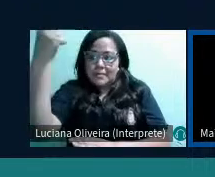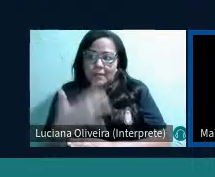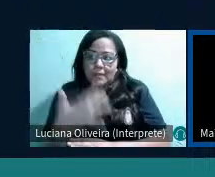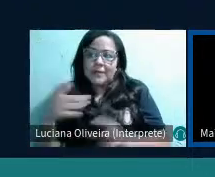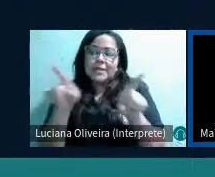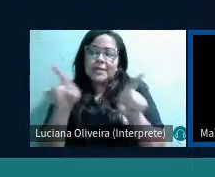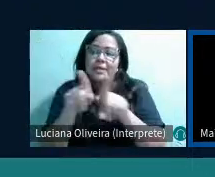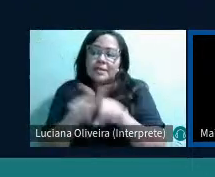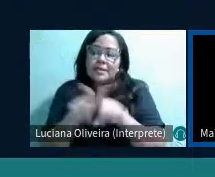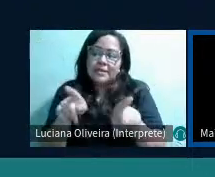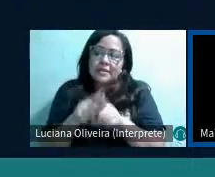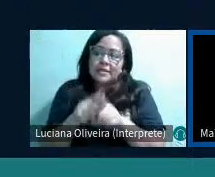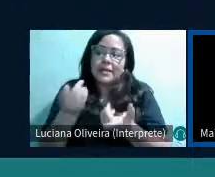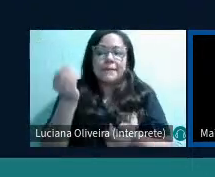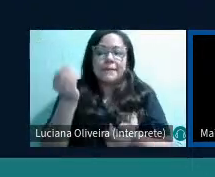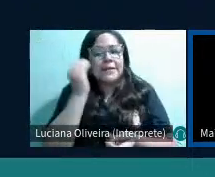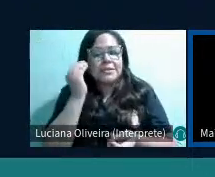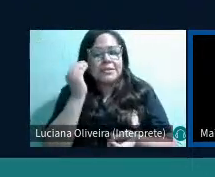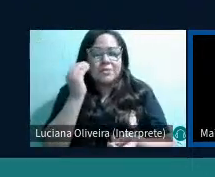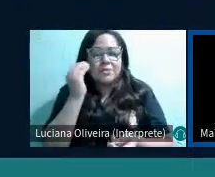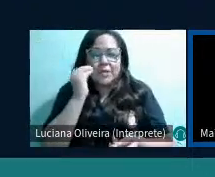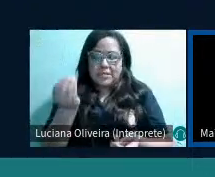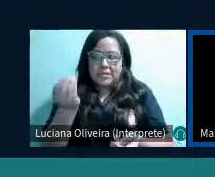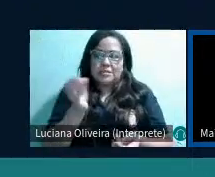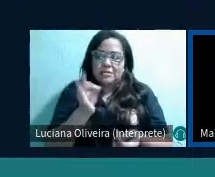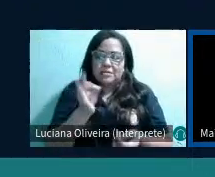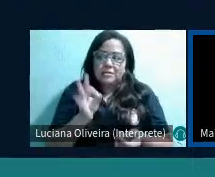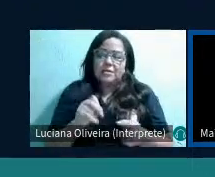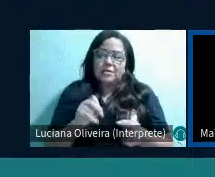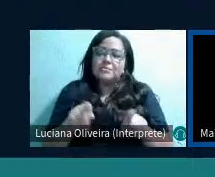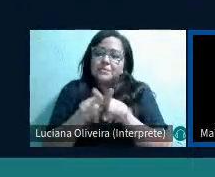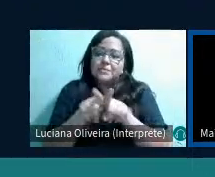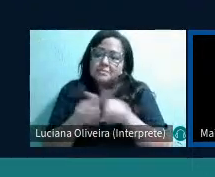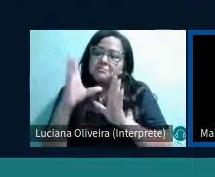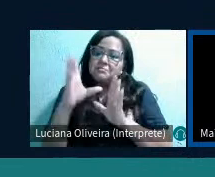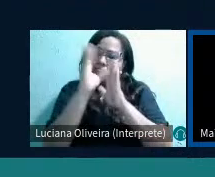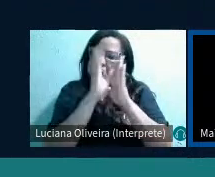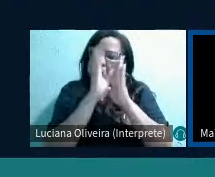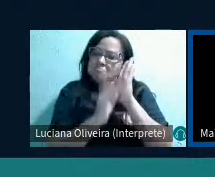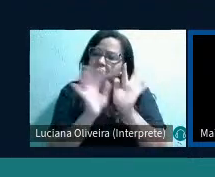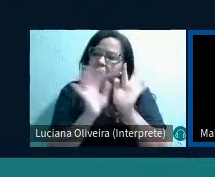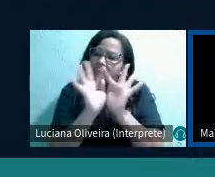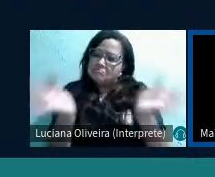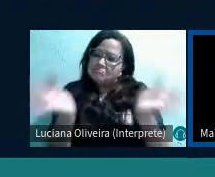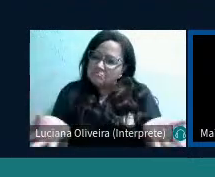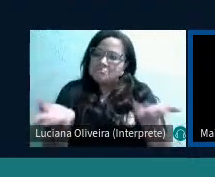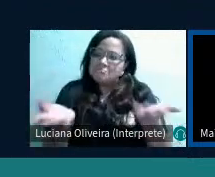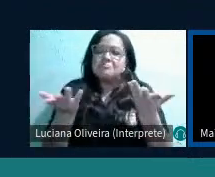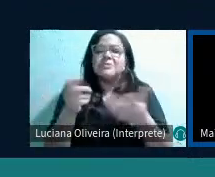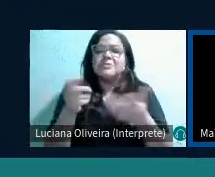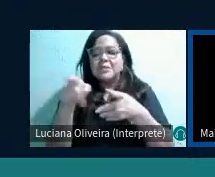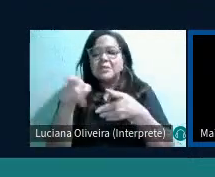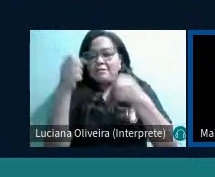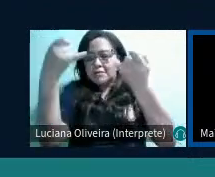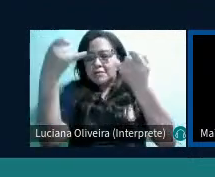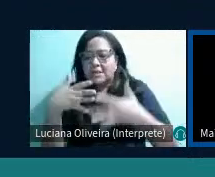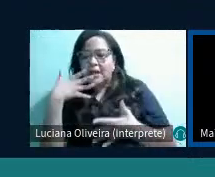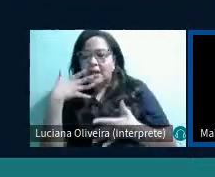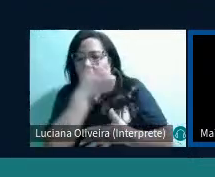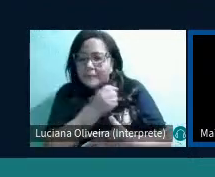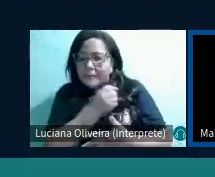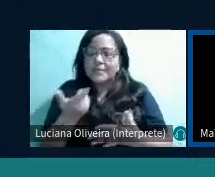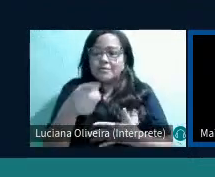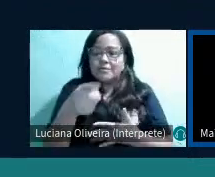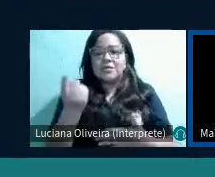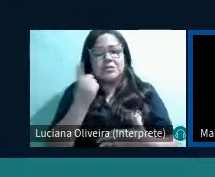alguns conteúdos um pouco mais simples, de forma rápida, para que vocês tenham uma noção básica do que vai